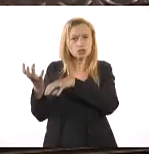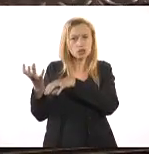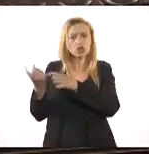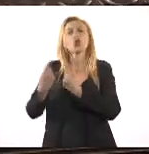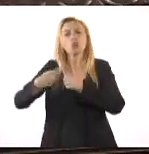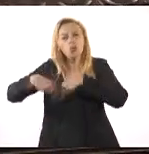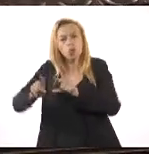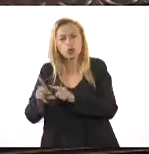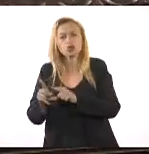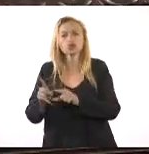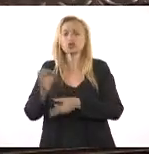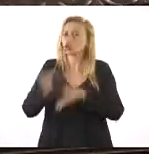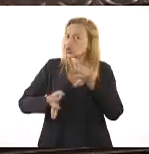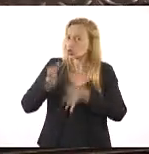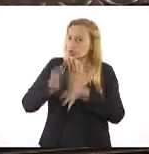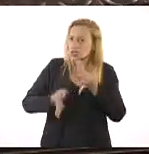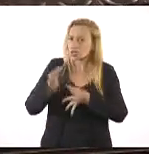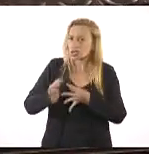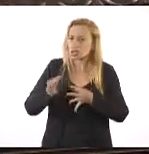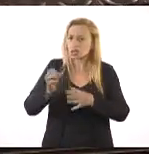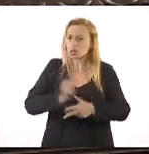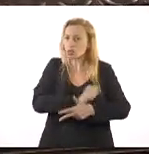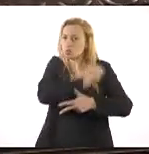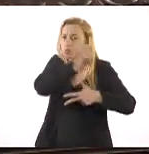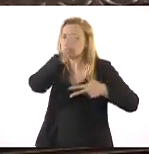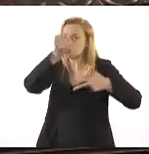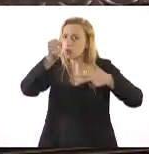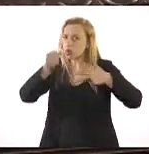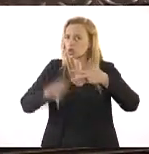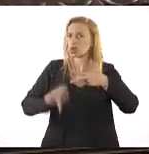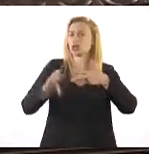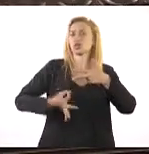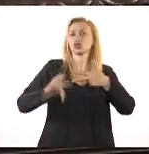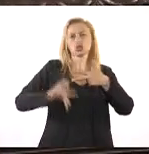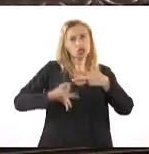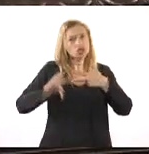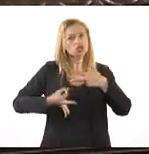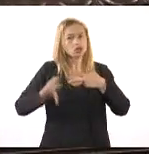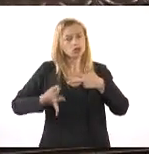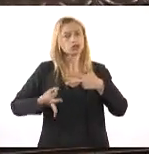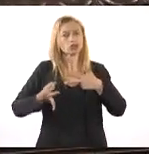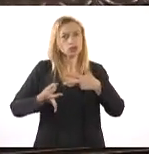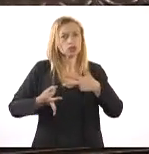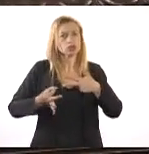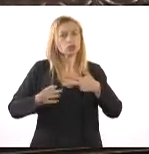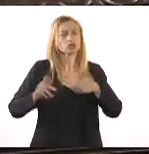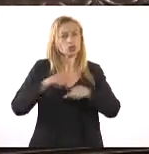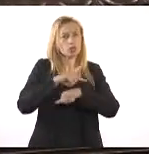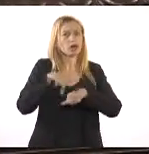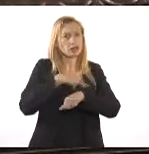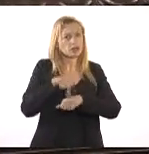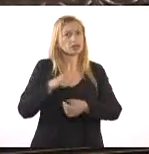o Judiciário, que são poderes públicos, poderes do país. Então,